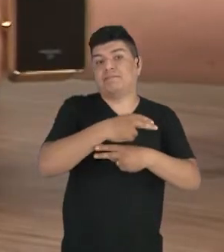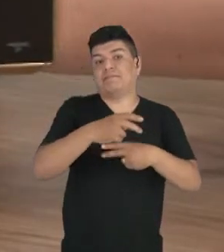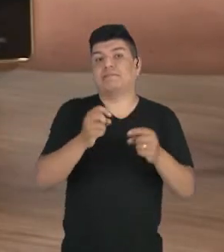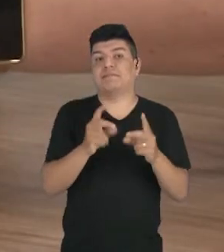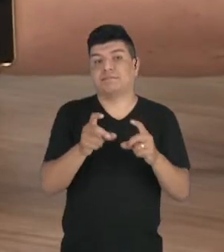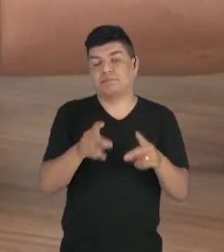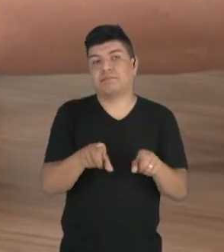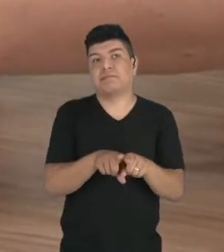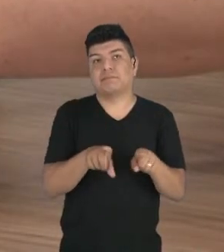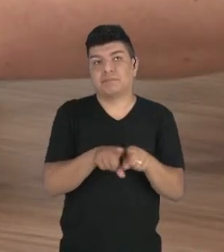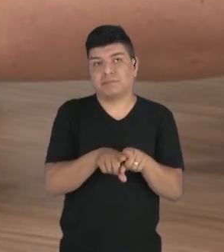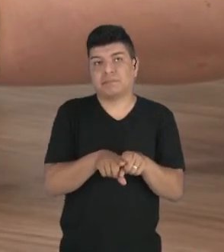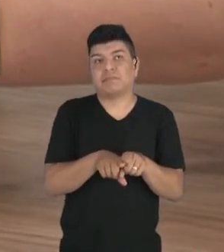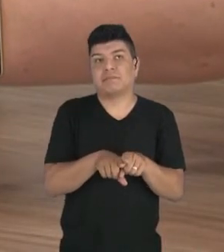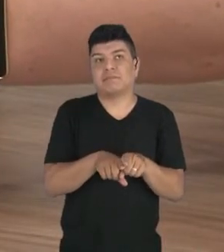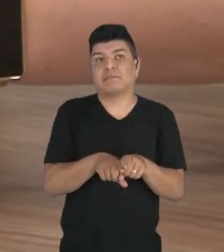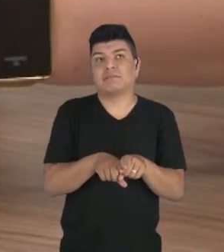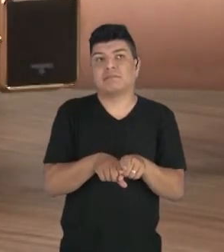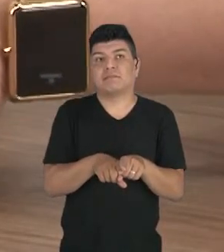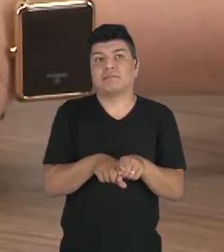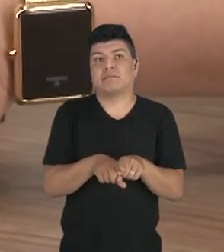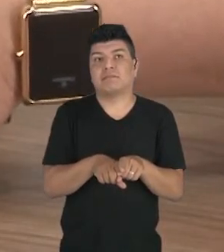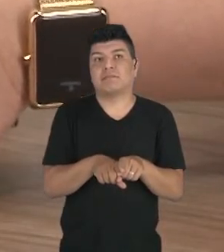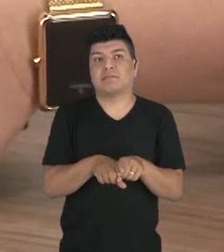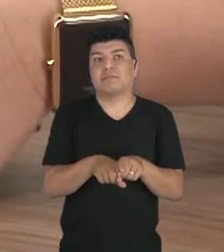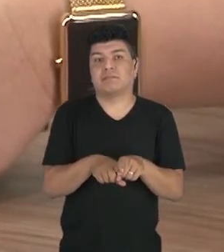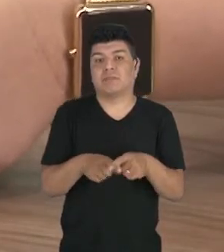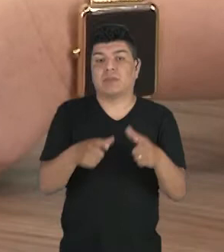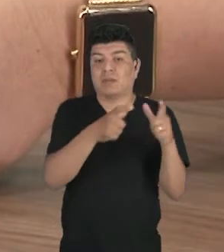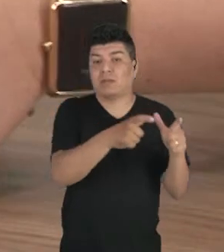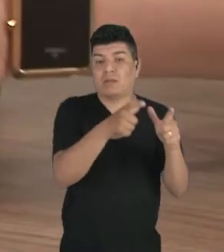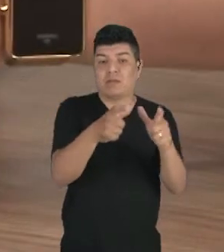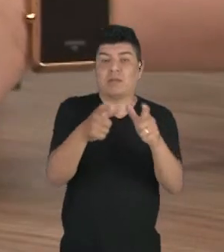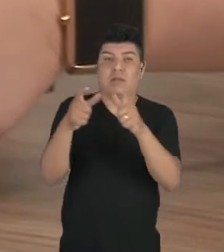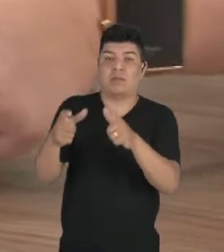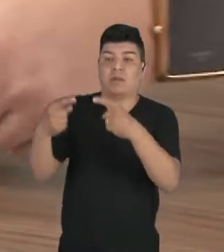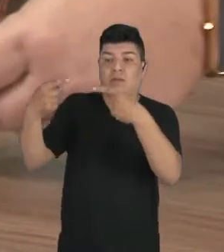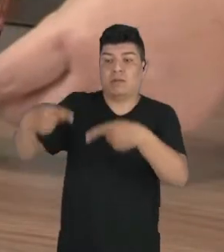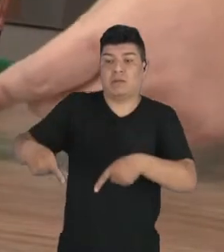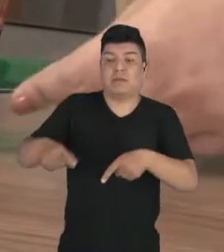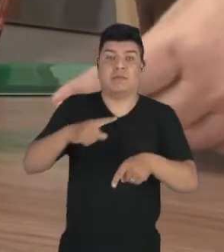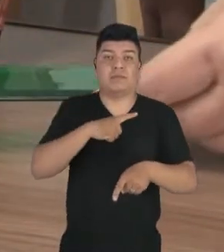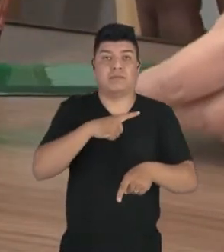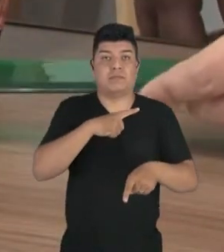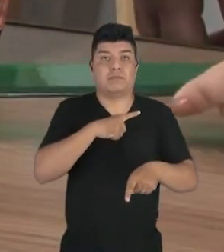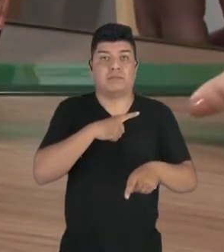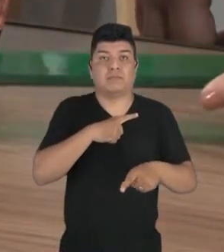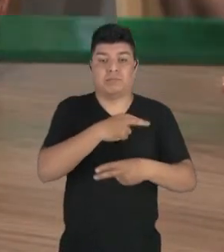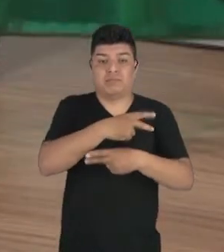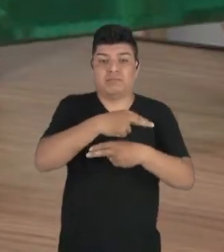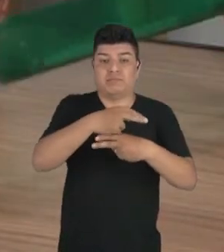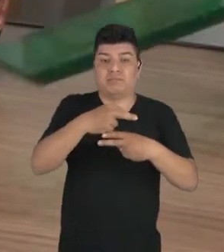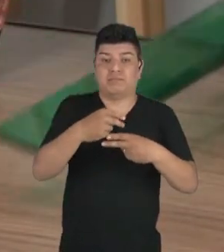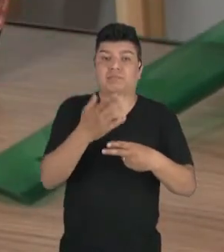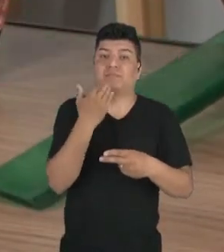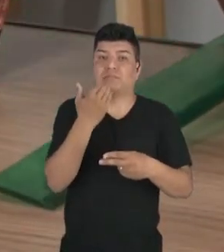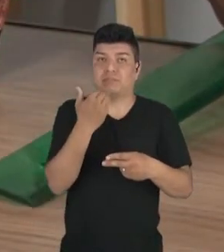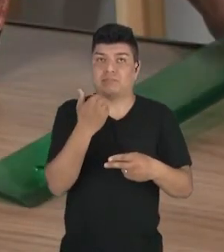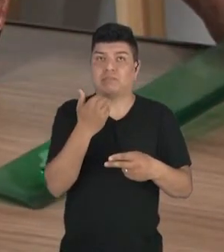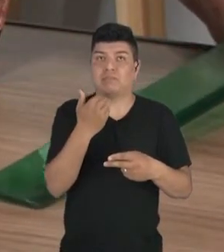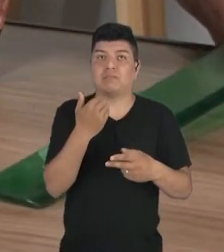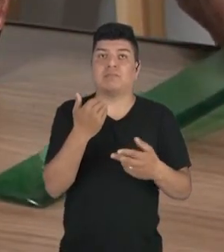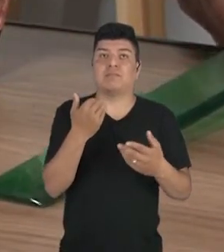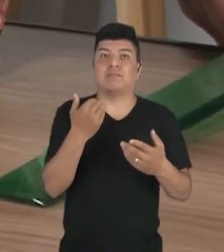mercadorias, né? Além de estarem disputando espaço uns com os outros, ainda tinha mercadoria. As